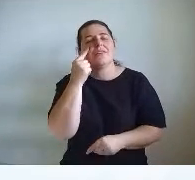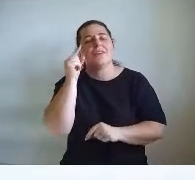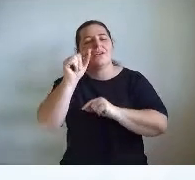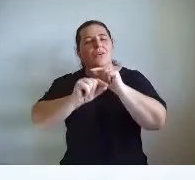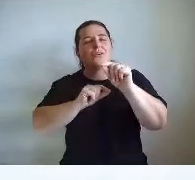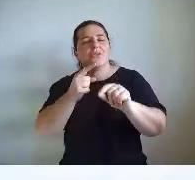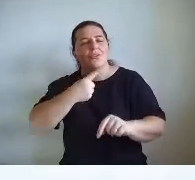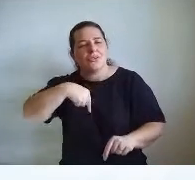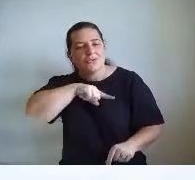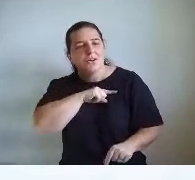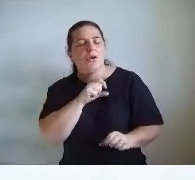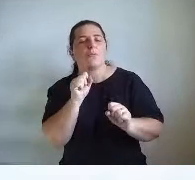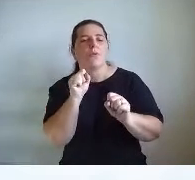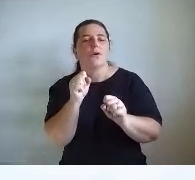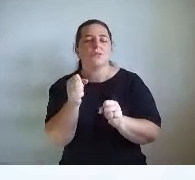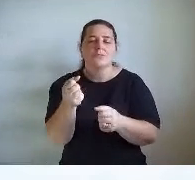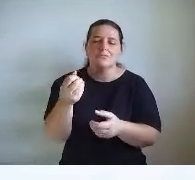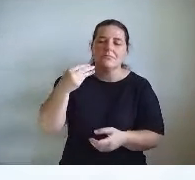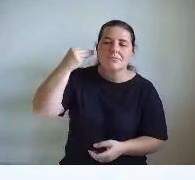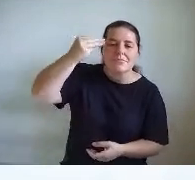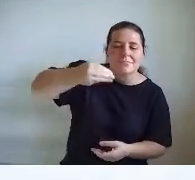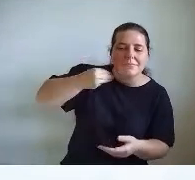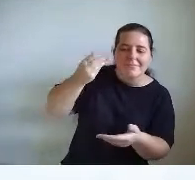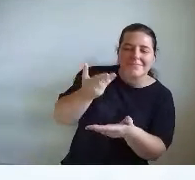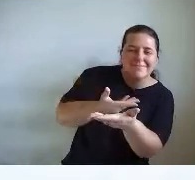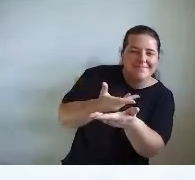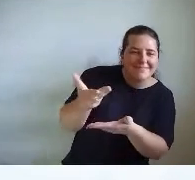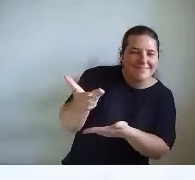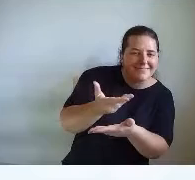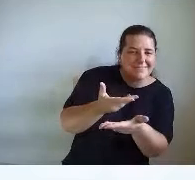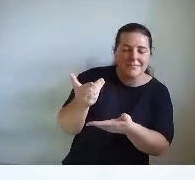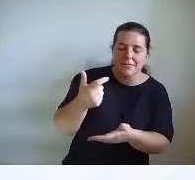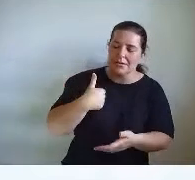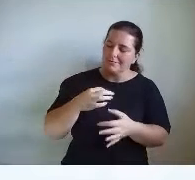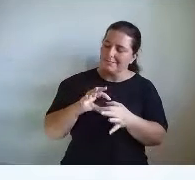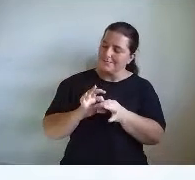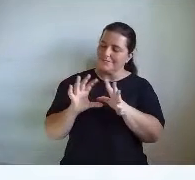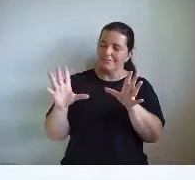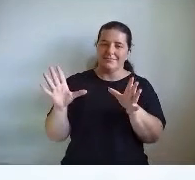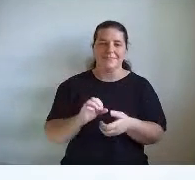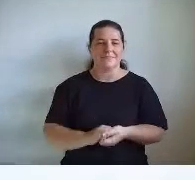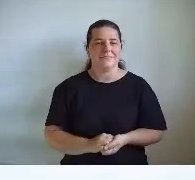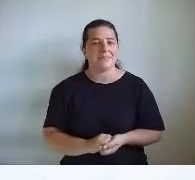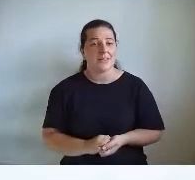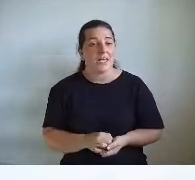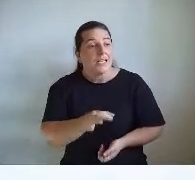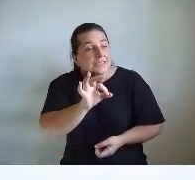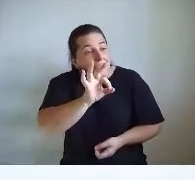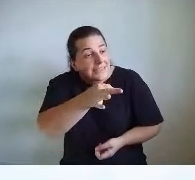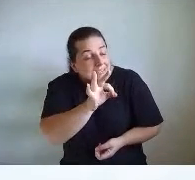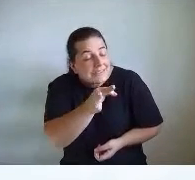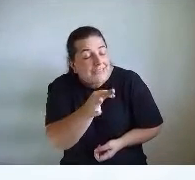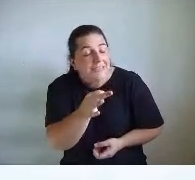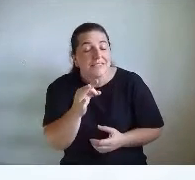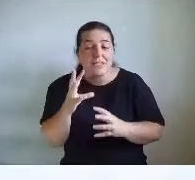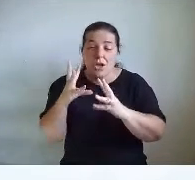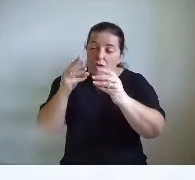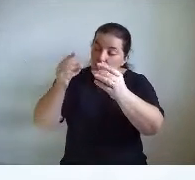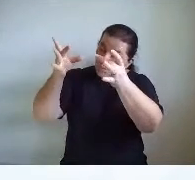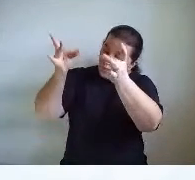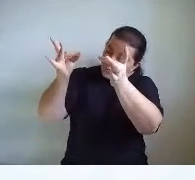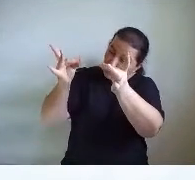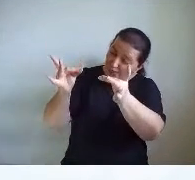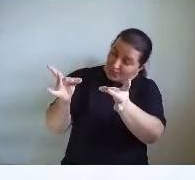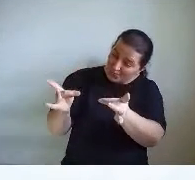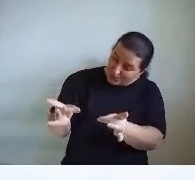trocar de experiência, né? Com certeza. Estou à sua disposição. Sim. É exatamente sobre tudo que você falou agora é